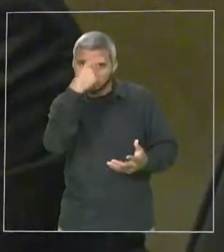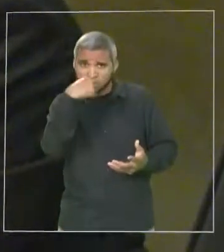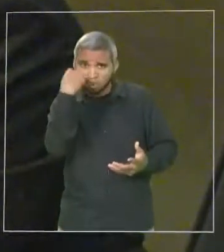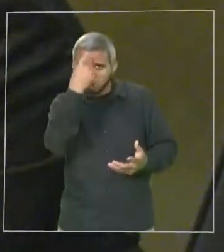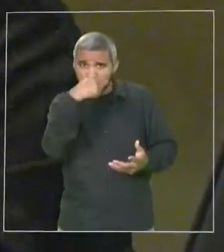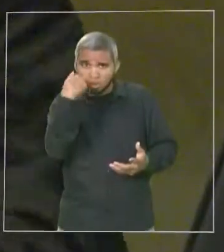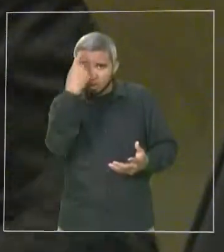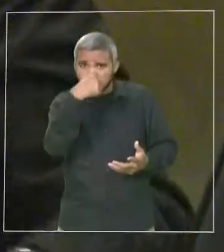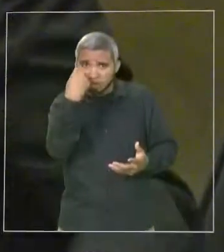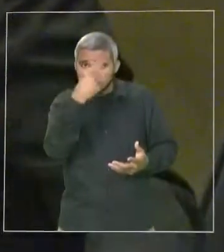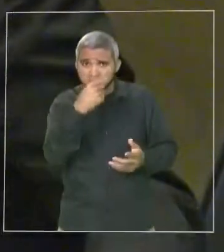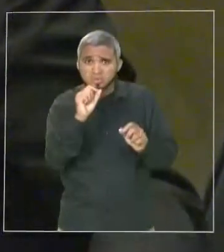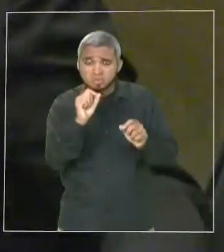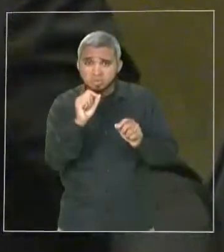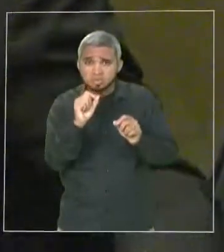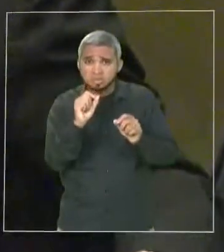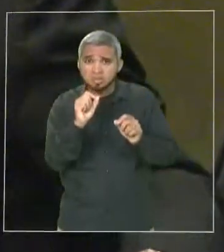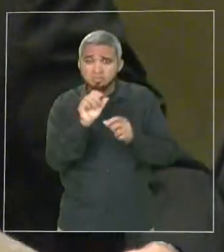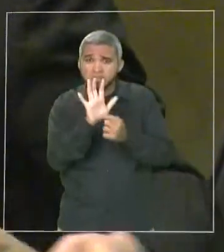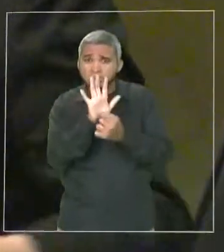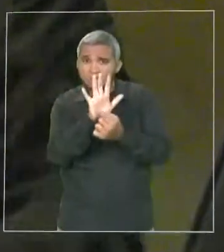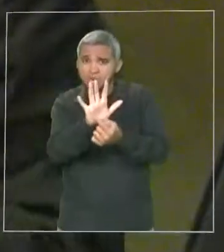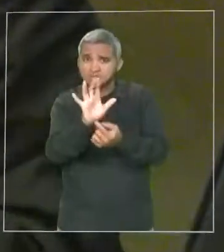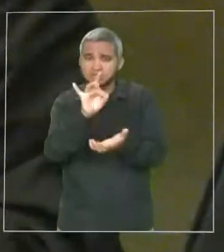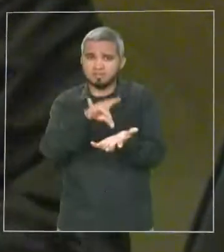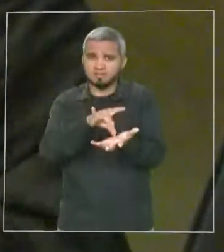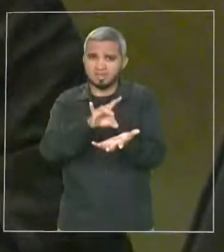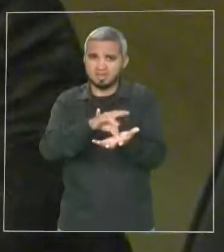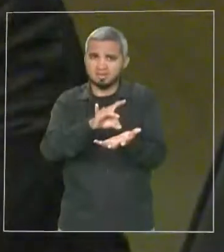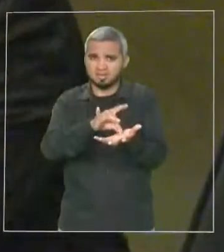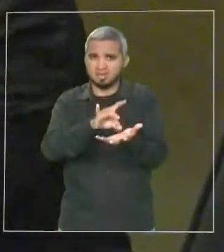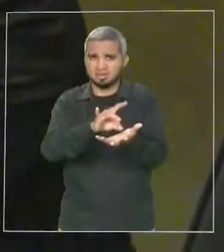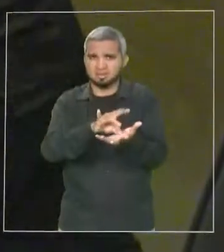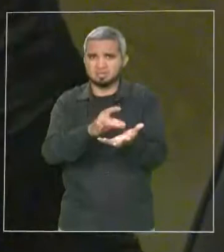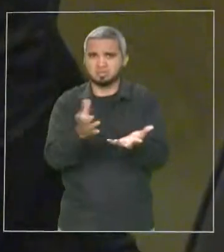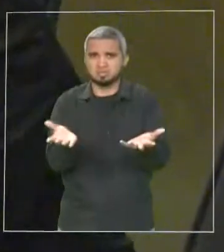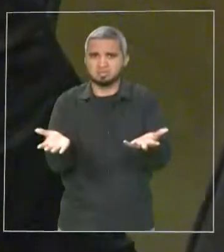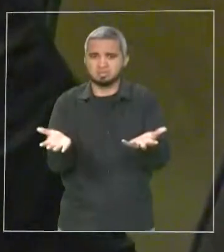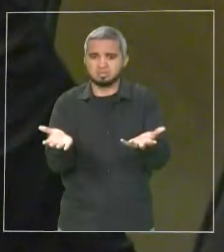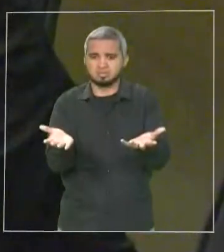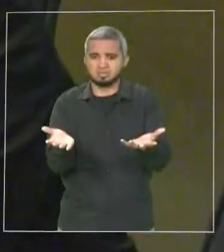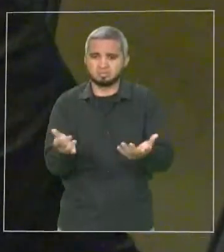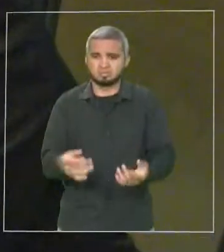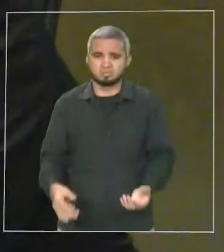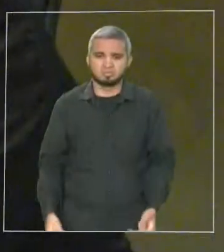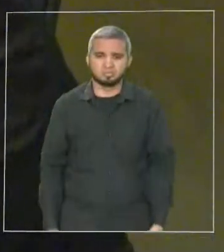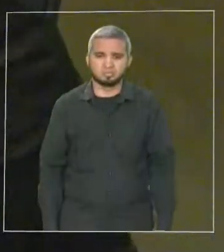48 horas para a verdade vir à tona. Agora,